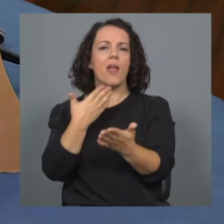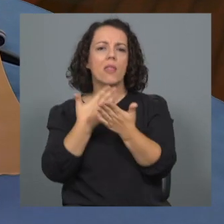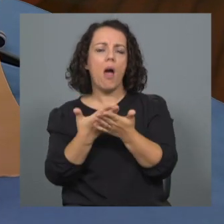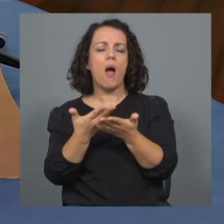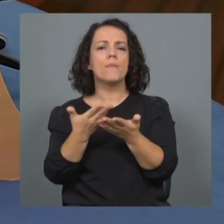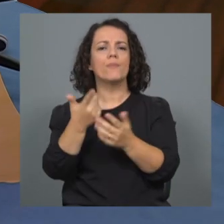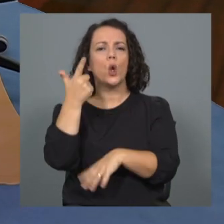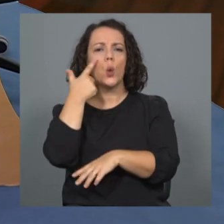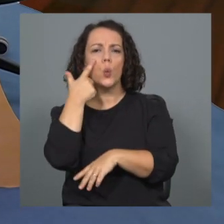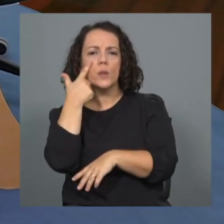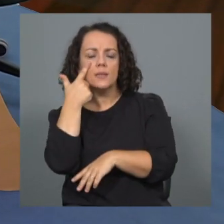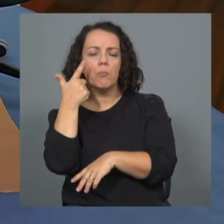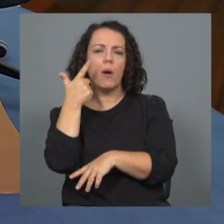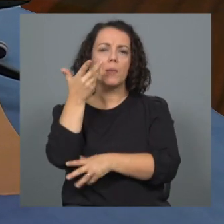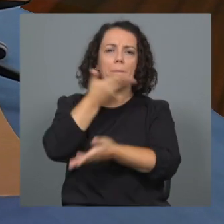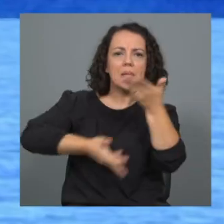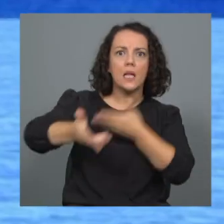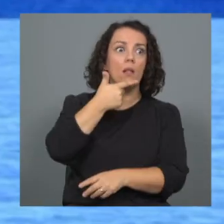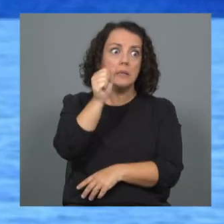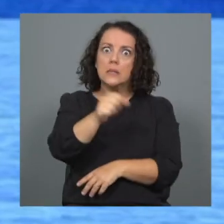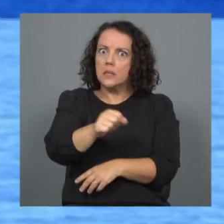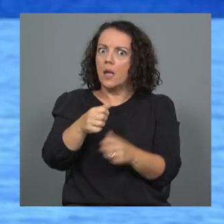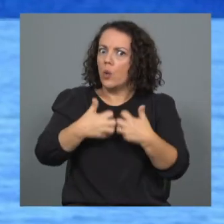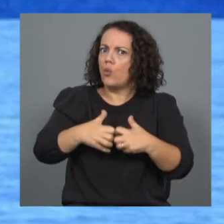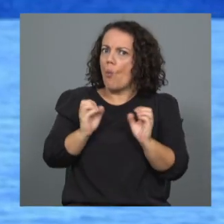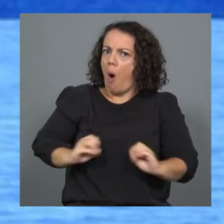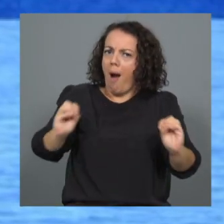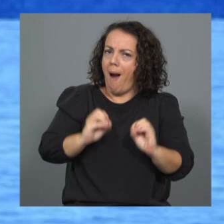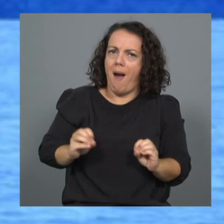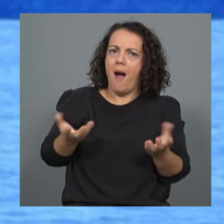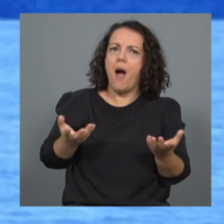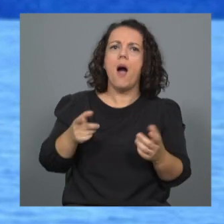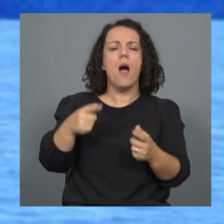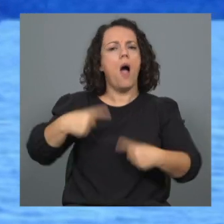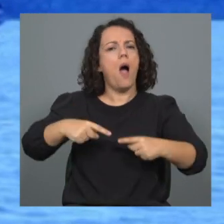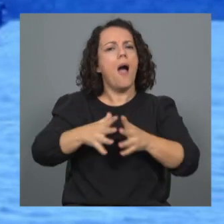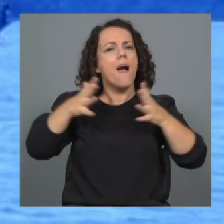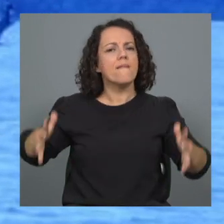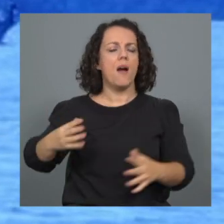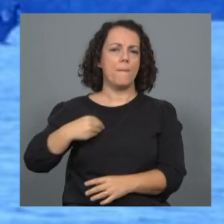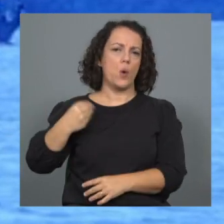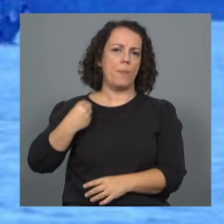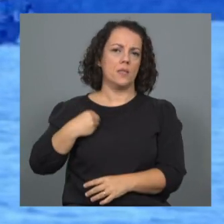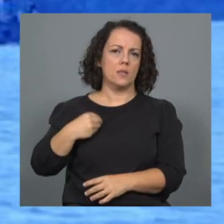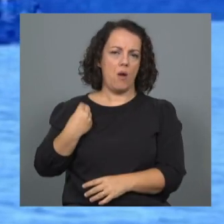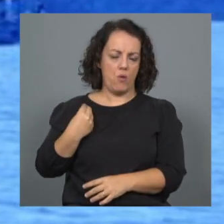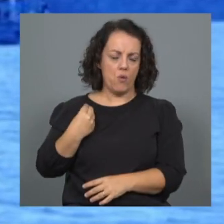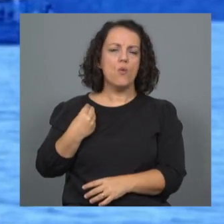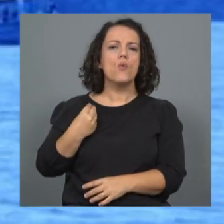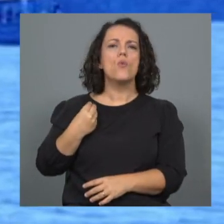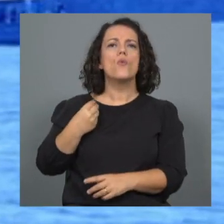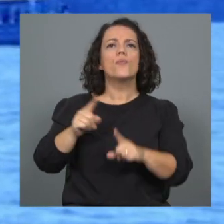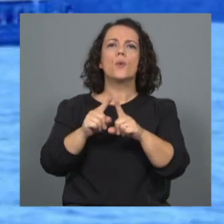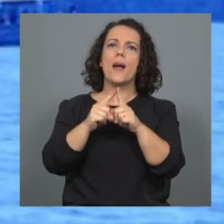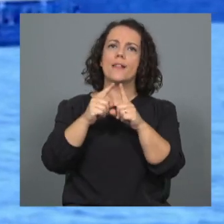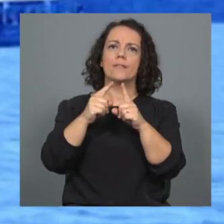e de conhecimento mútuo. Sem dúvida, sem dúvida. Aqui há uma grande preocupação que nos move, que é que seja visível